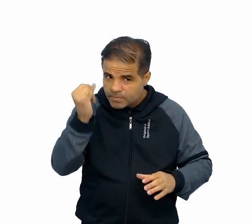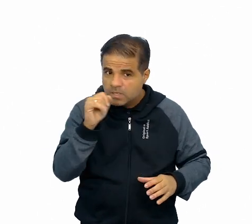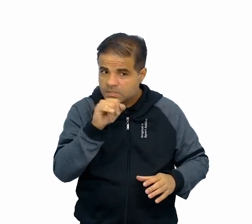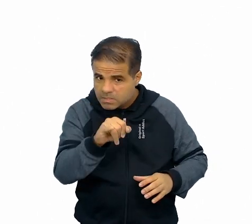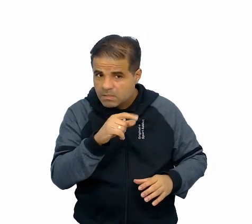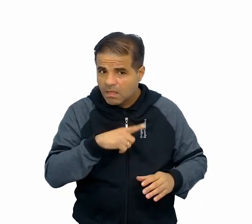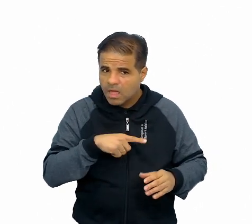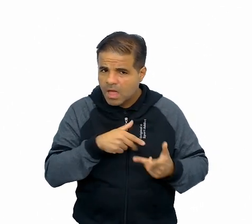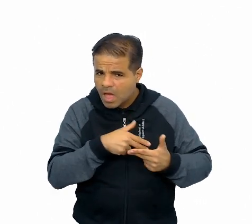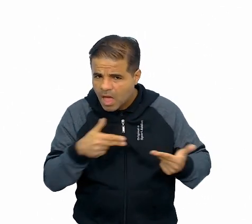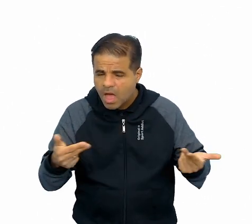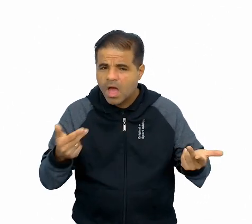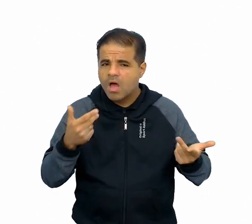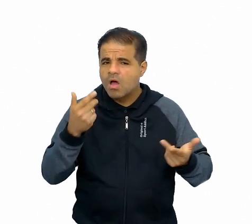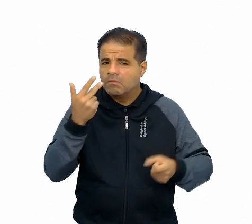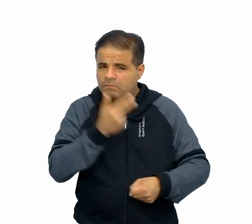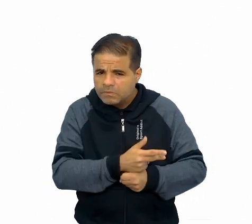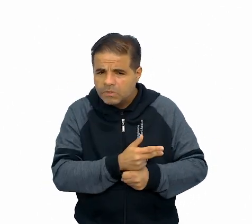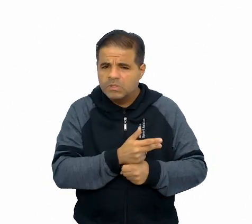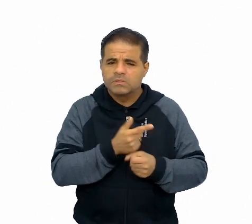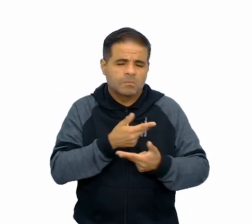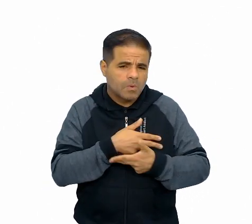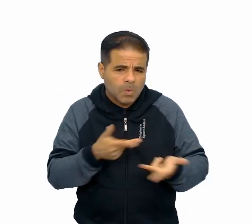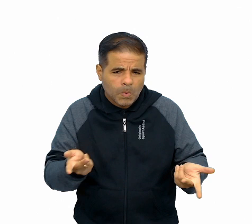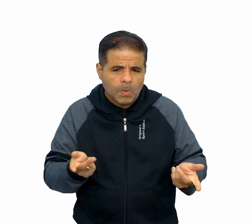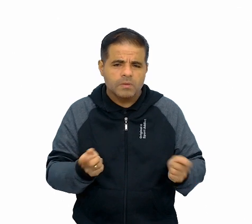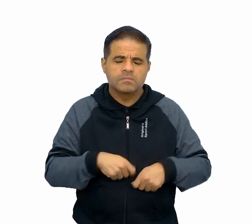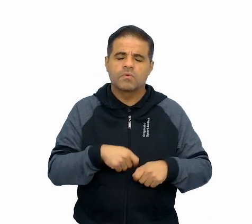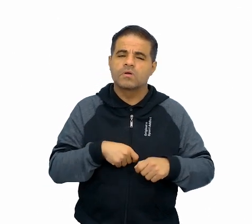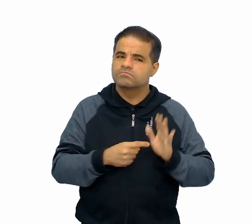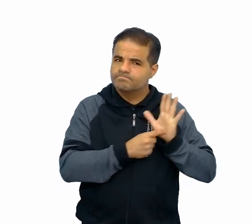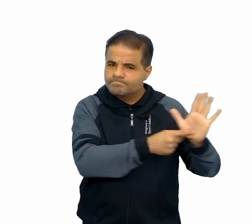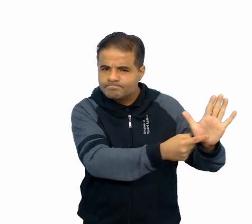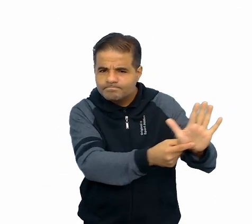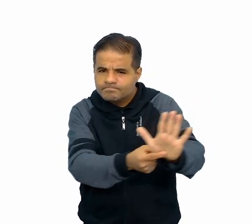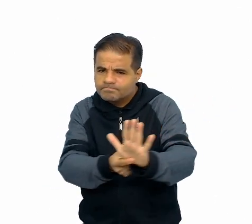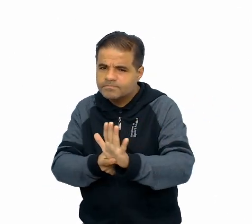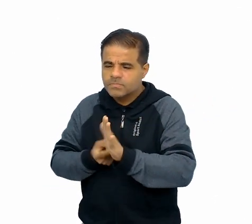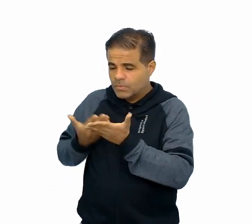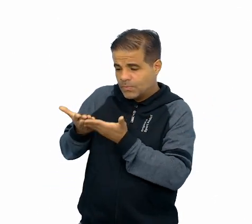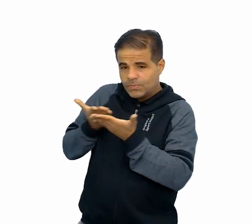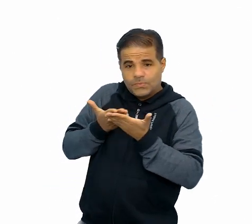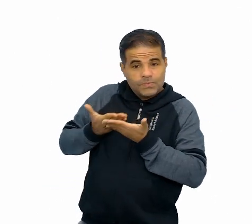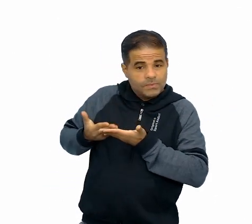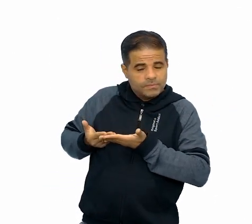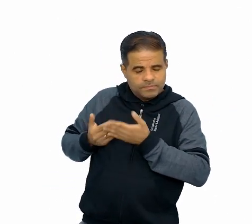tiverem áudios, vídeos da cantiga, que vocês possam exibi-los para que os estudantes